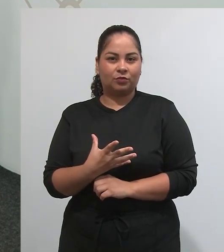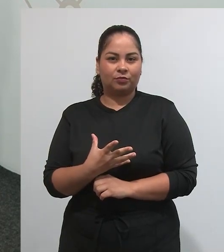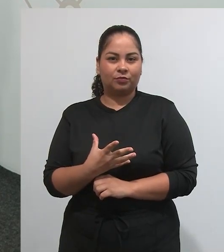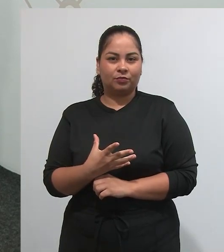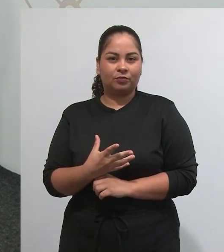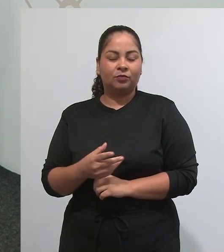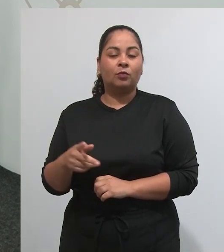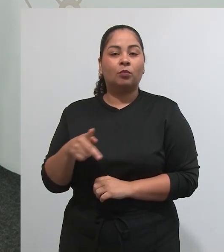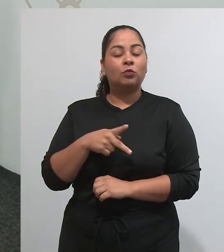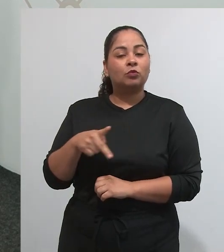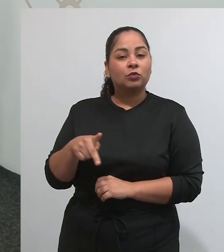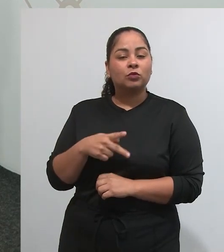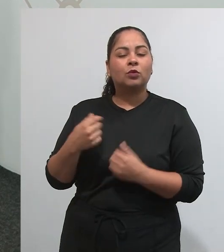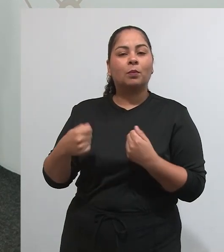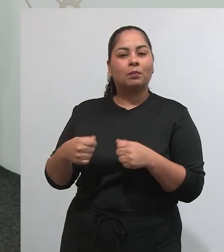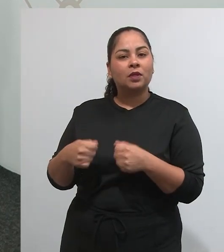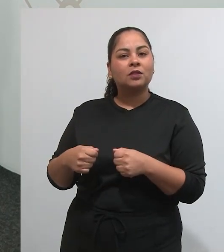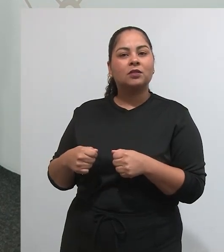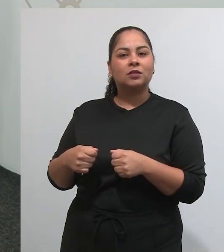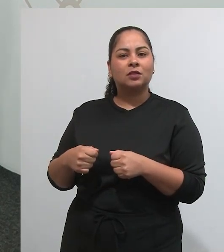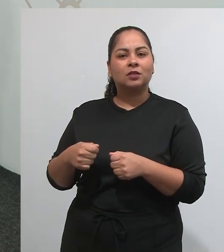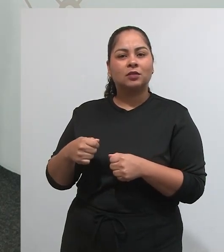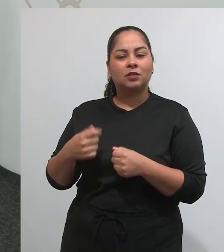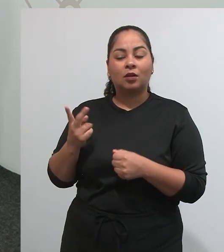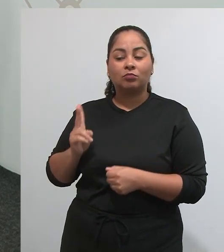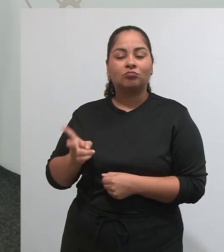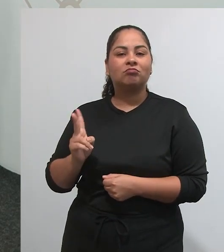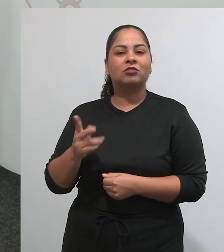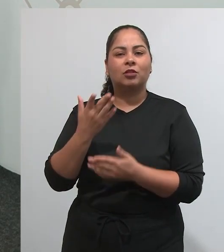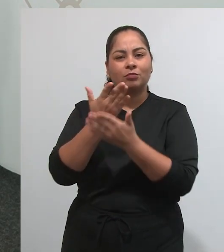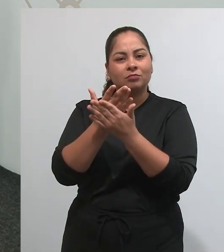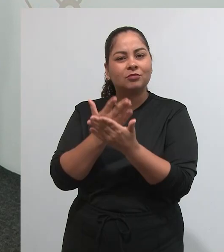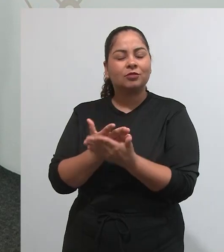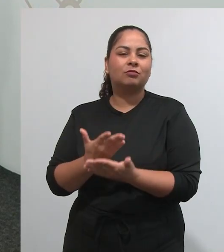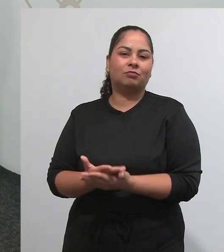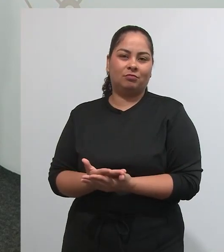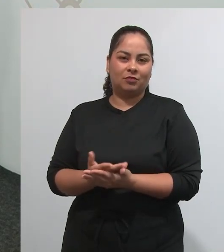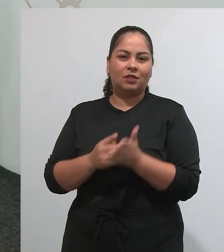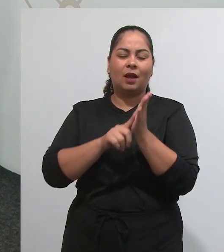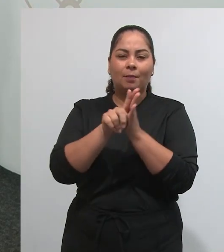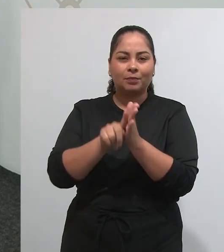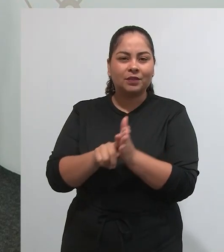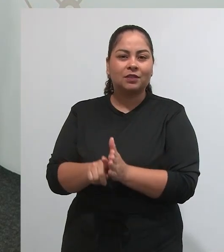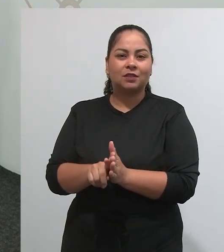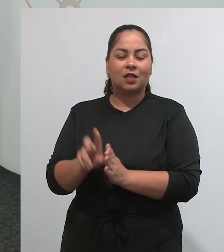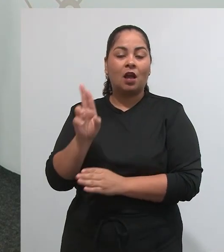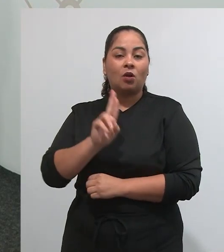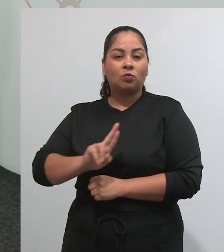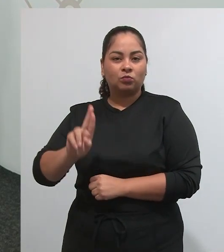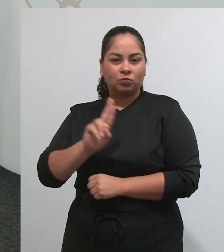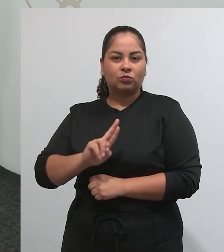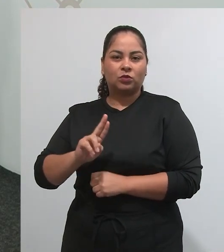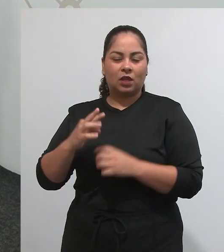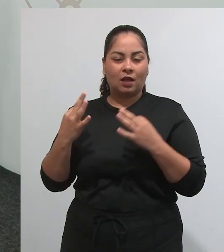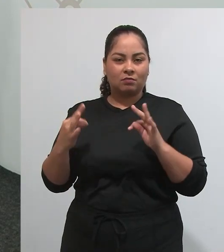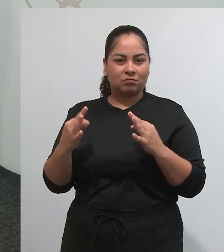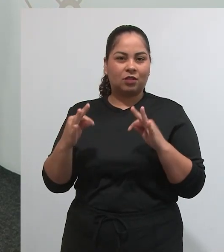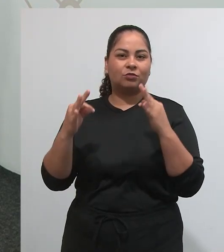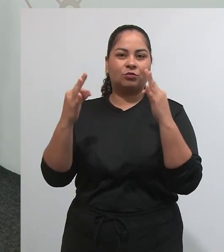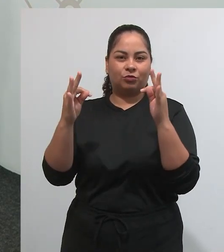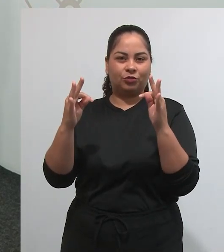professor ele tem que estar aberto a esse novo que vem. A tecnologia chegou,